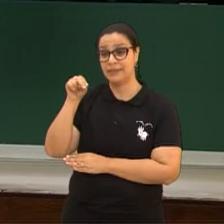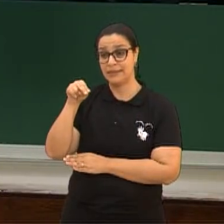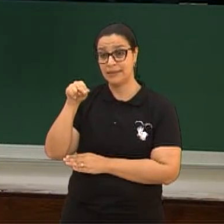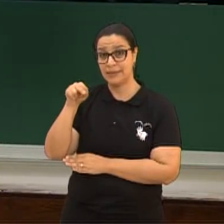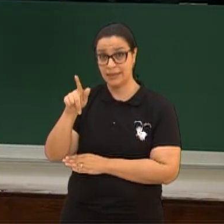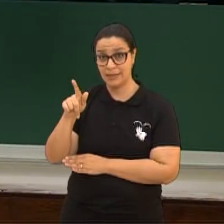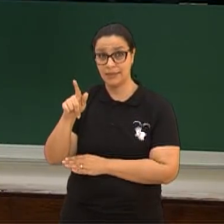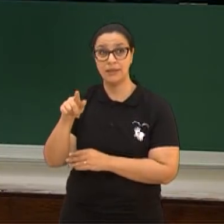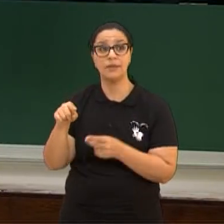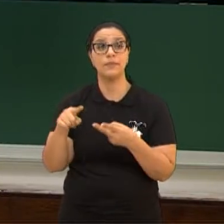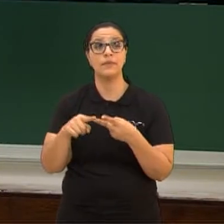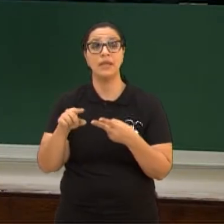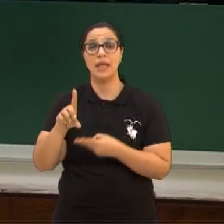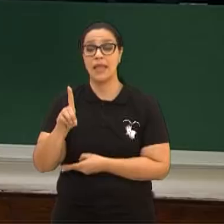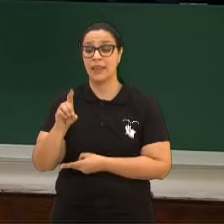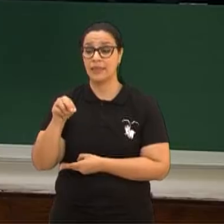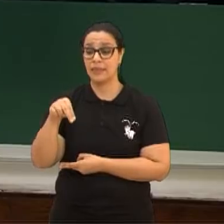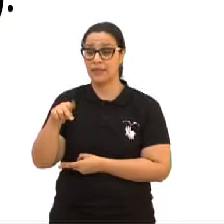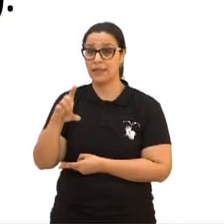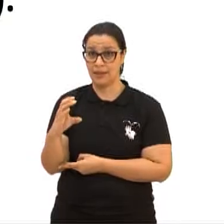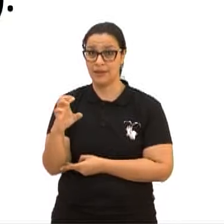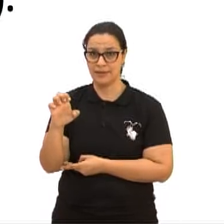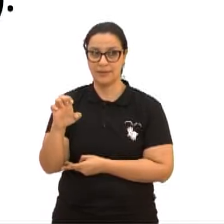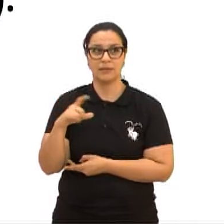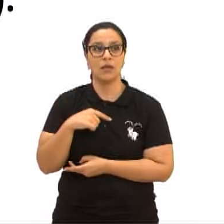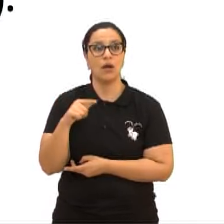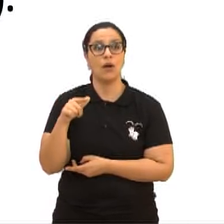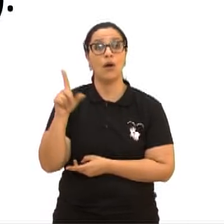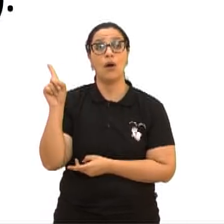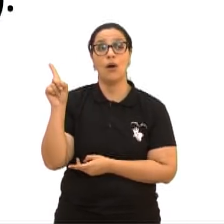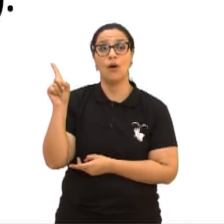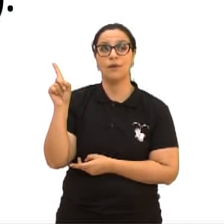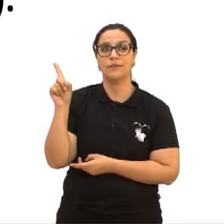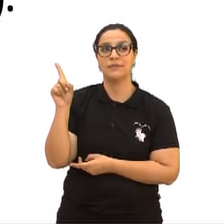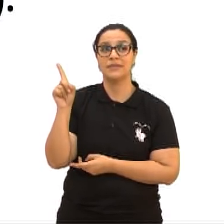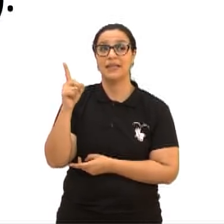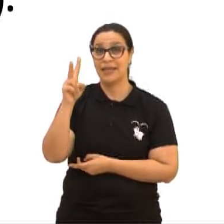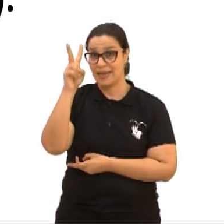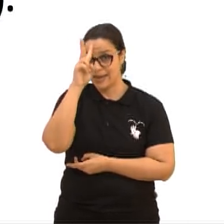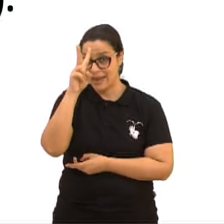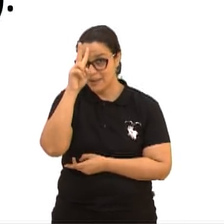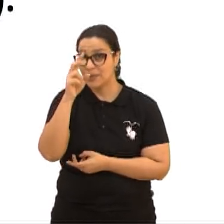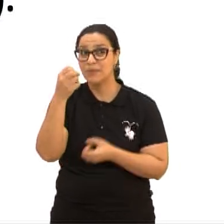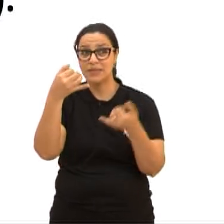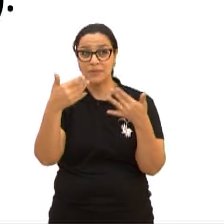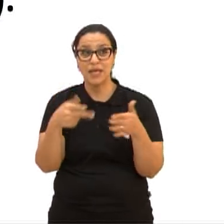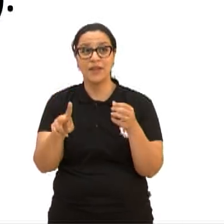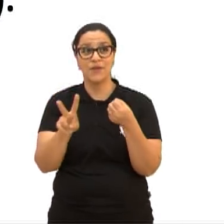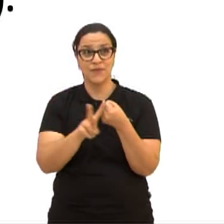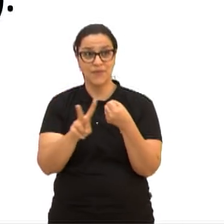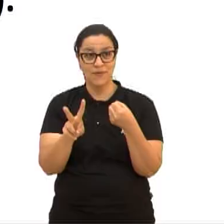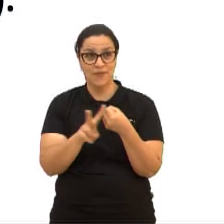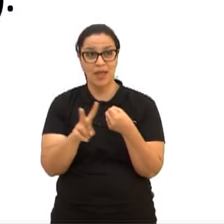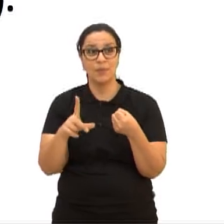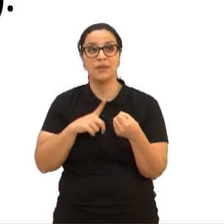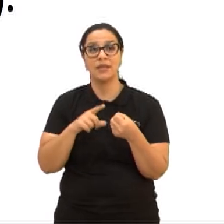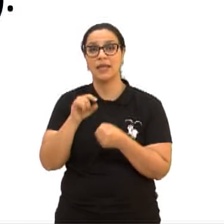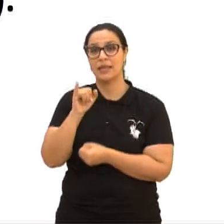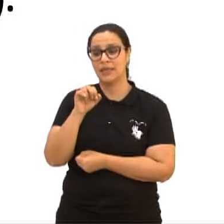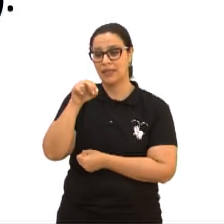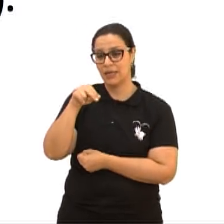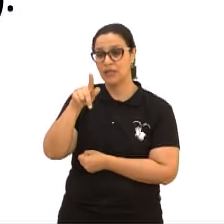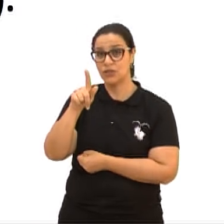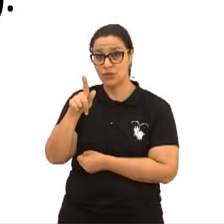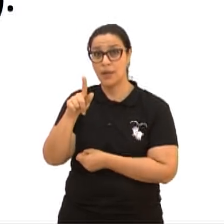e they dance. Olha lá, they are singing. Lembram esse verbo? Ele termina em